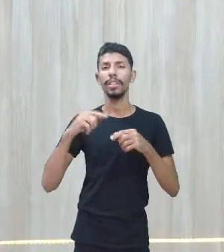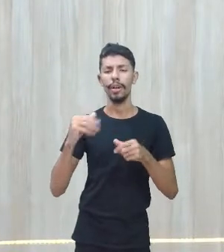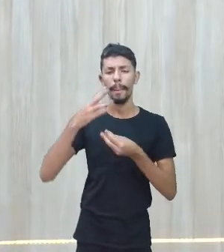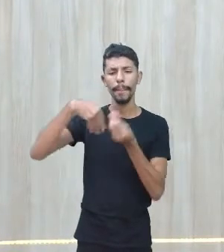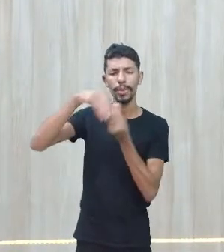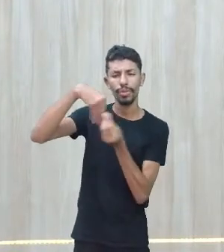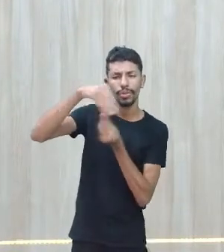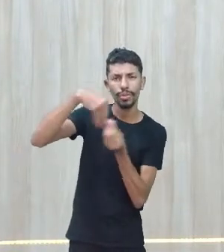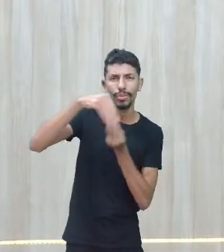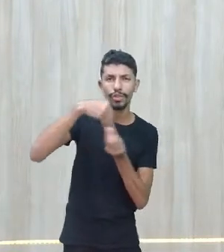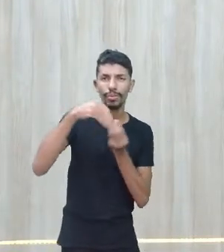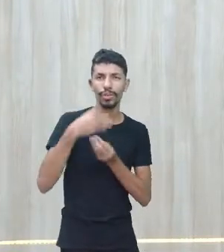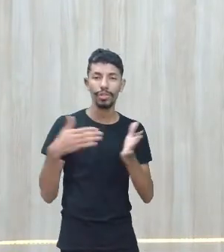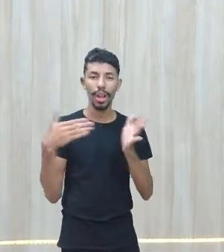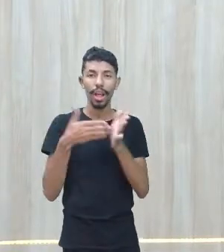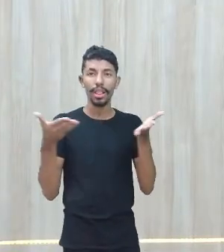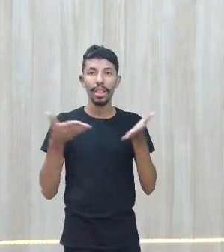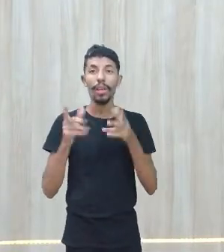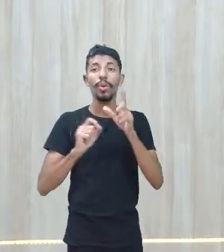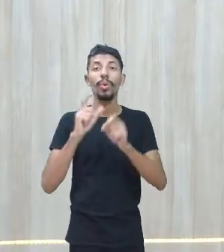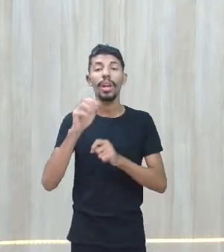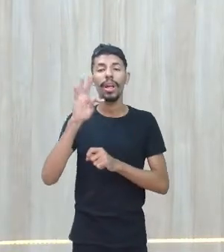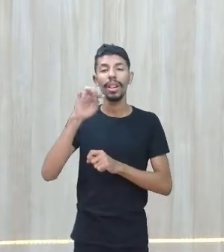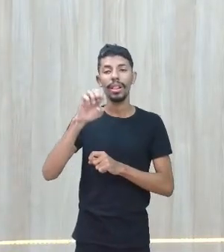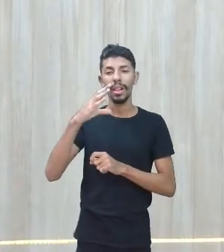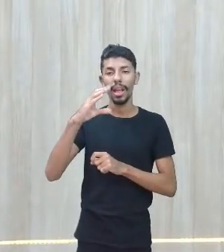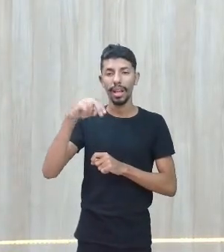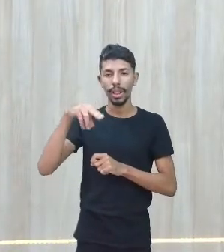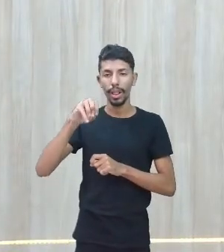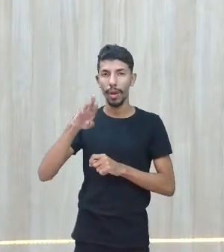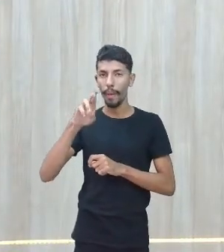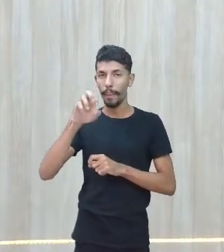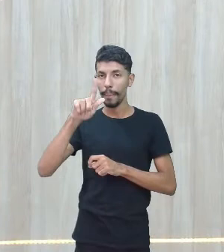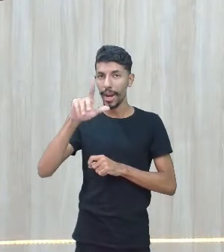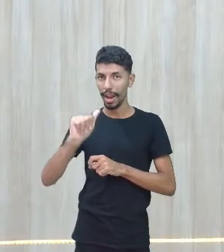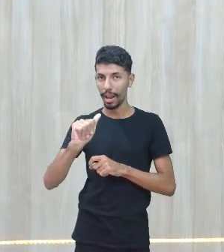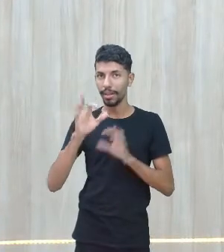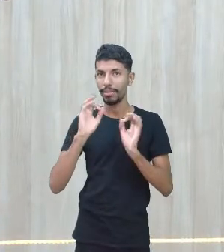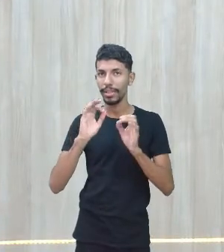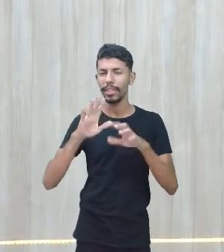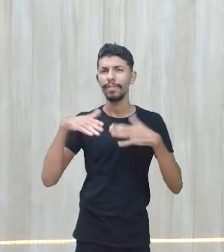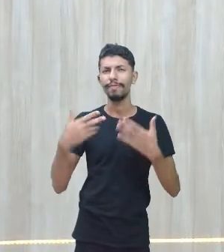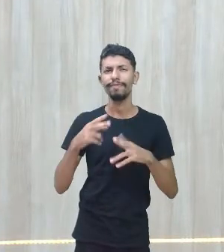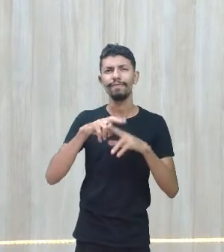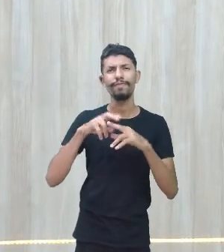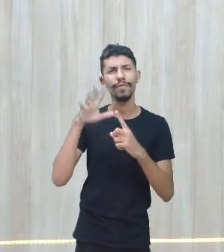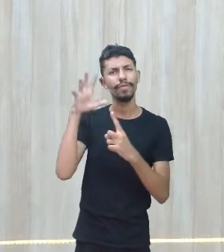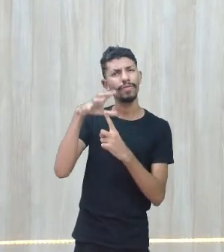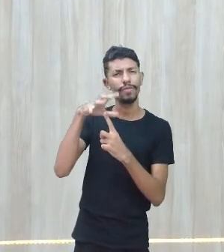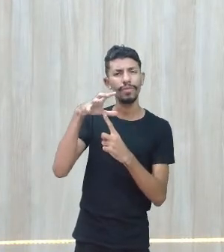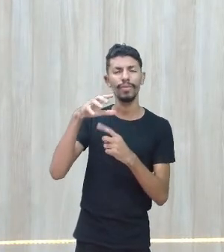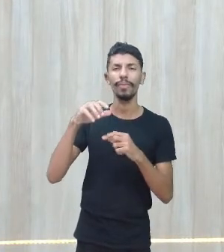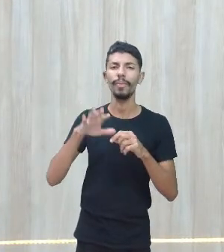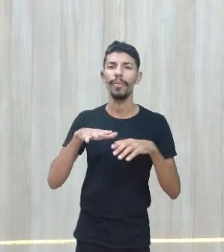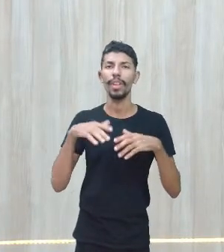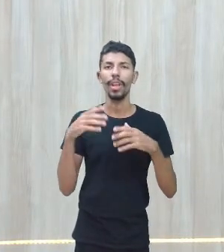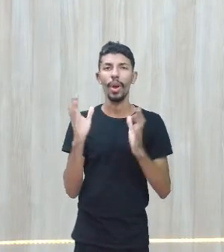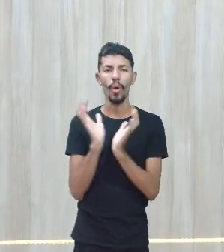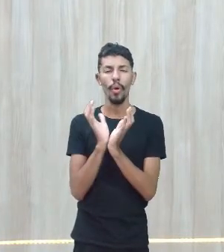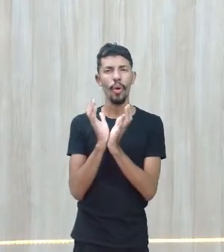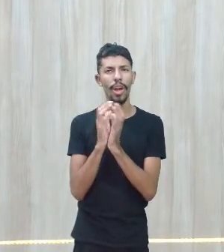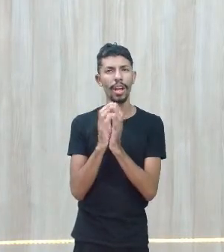o que é o tecnobrega. Tranquilo? É pela influência dessa segmentação que o Recife assiste